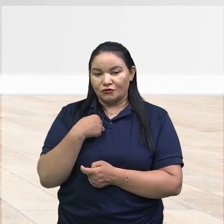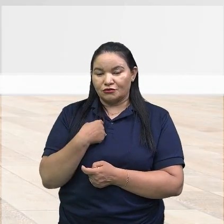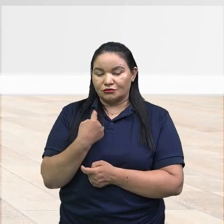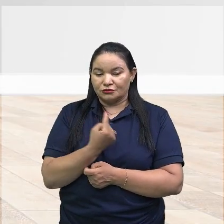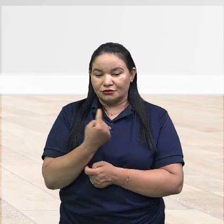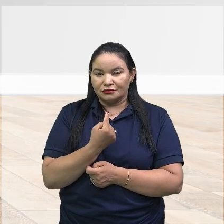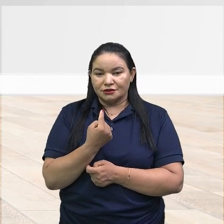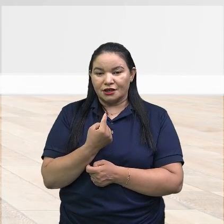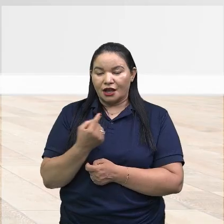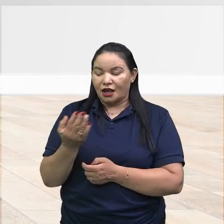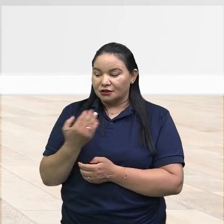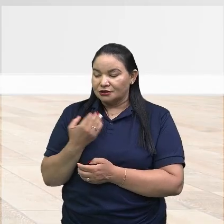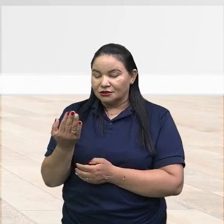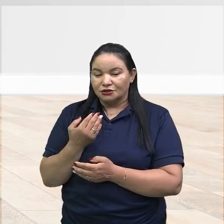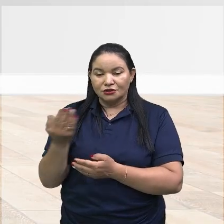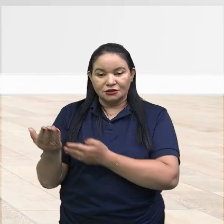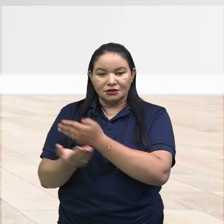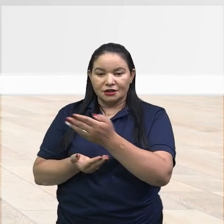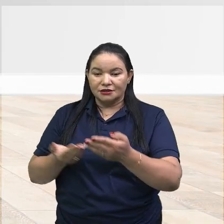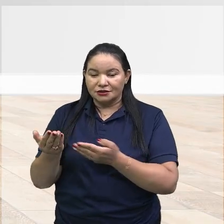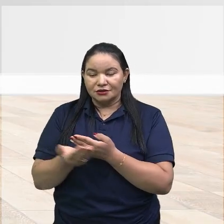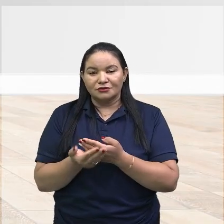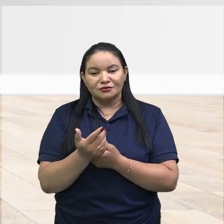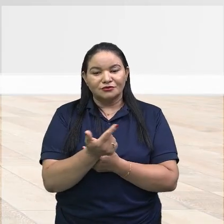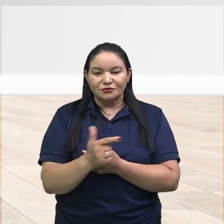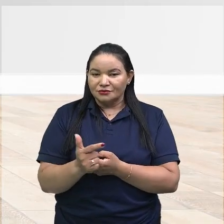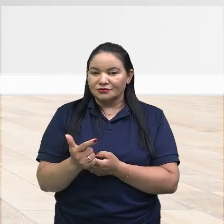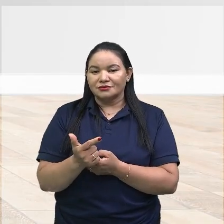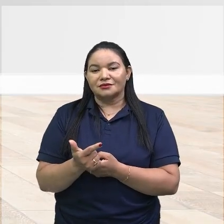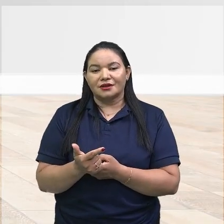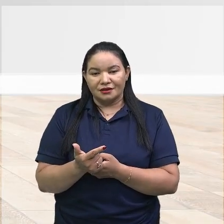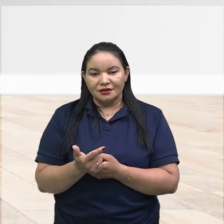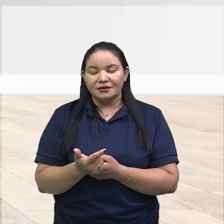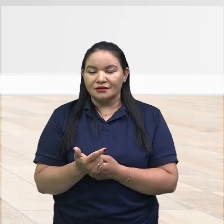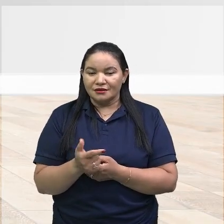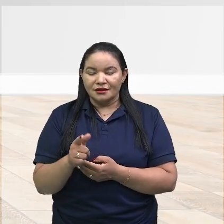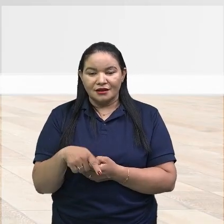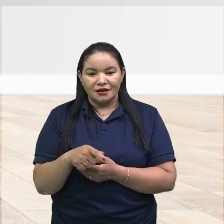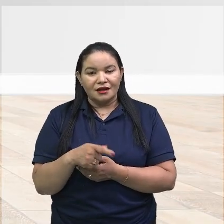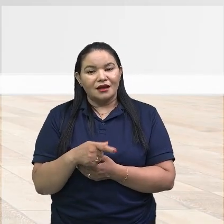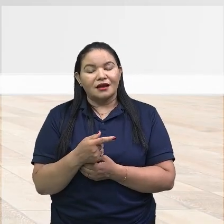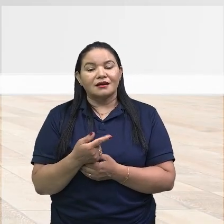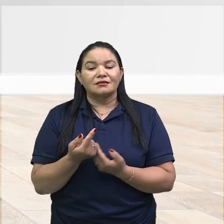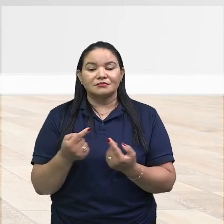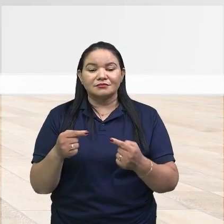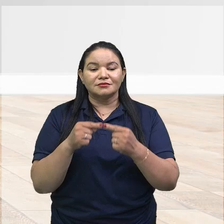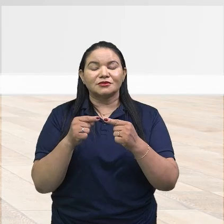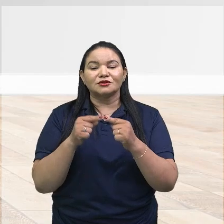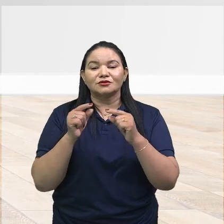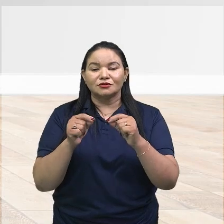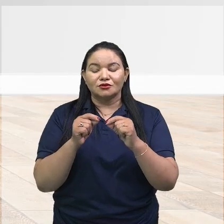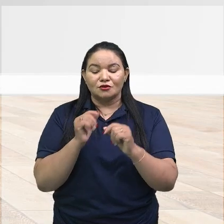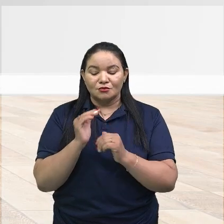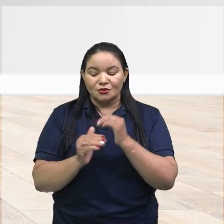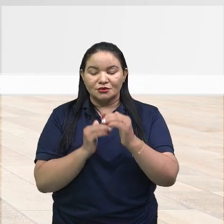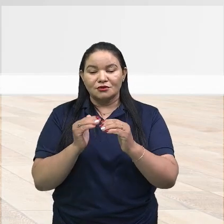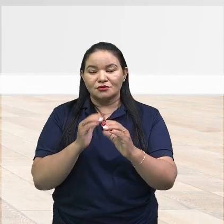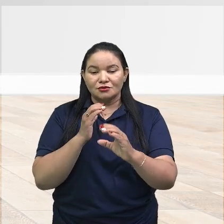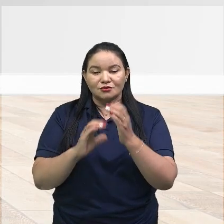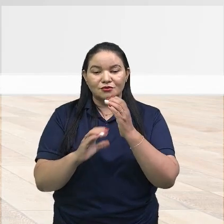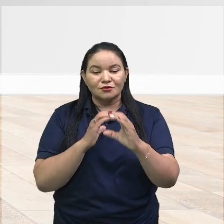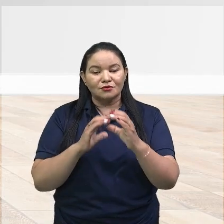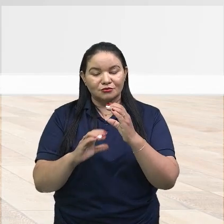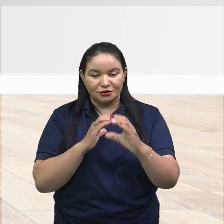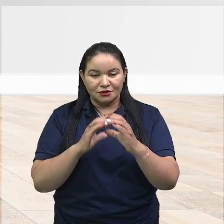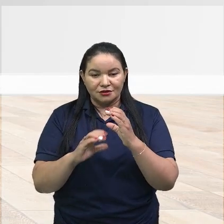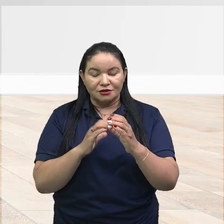estaria tendo essa interação. Então, essa troca que nós estamos tendo faz parte do processo de comunicação. E a